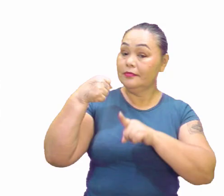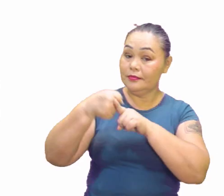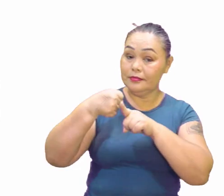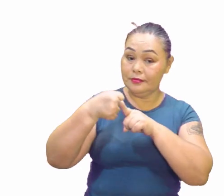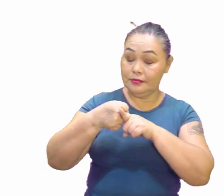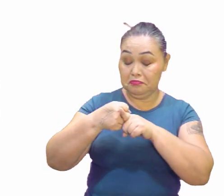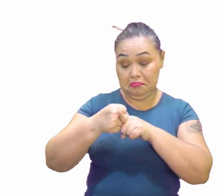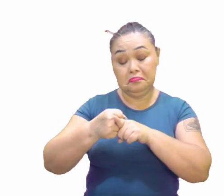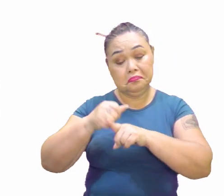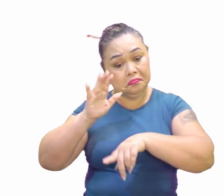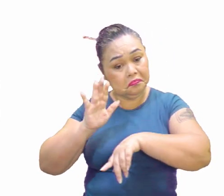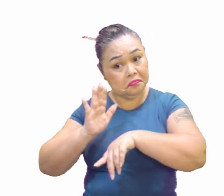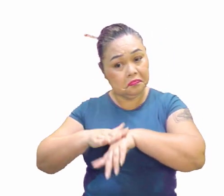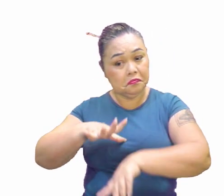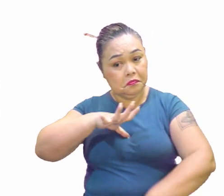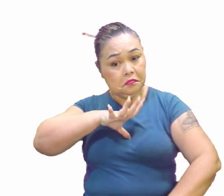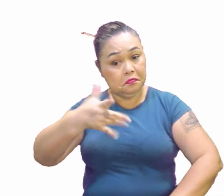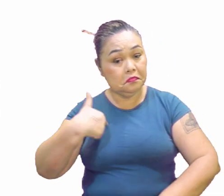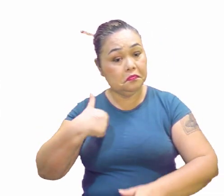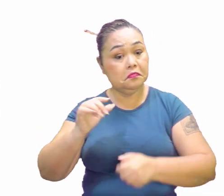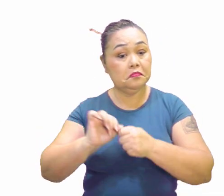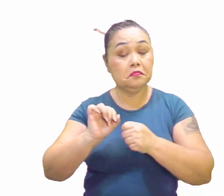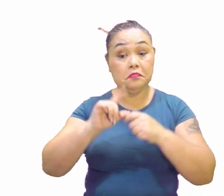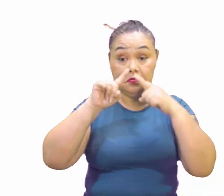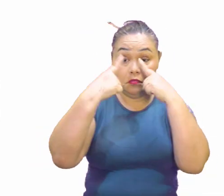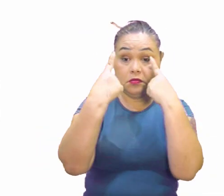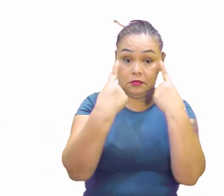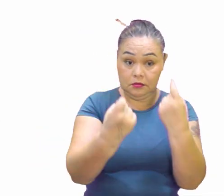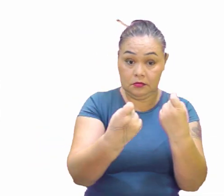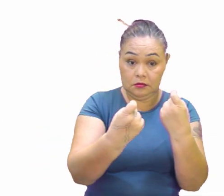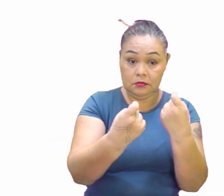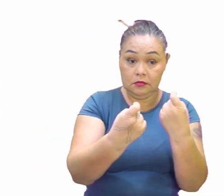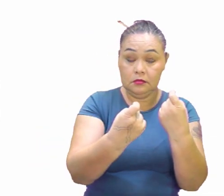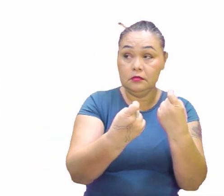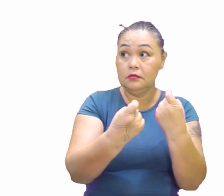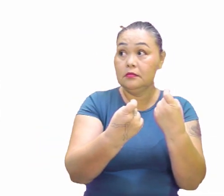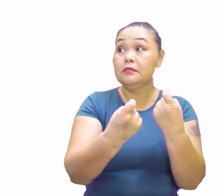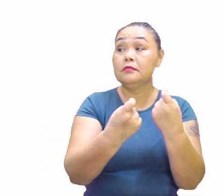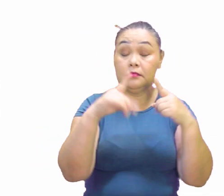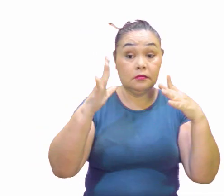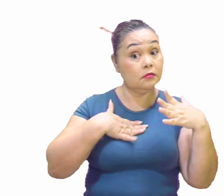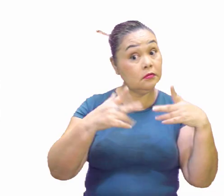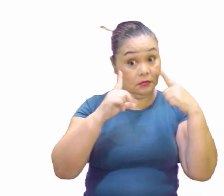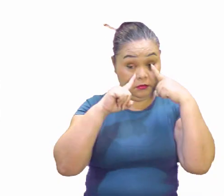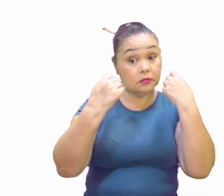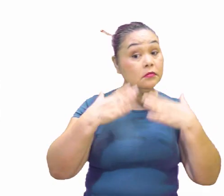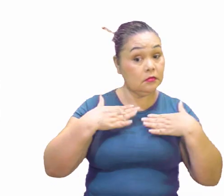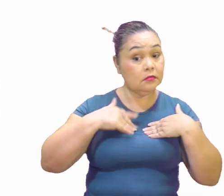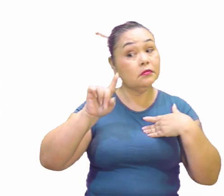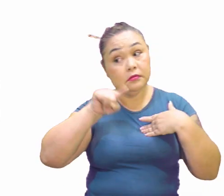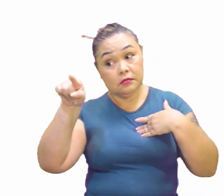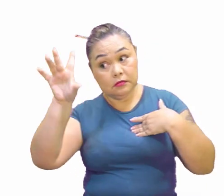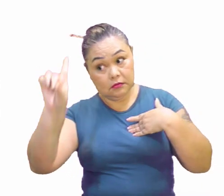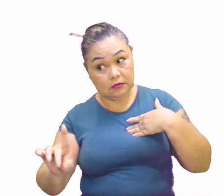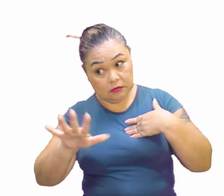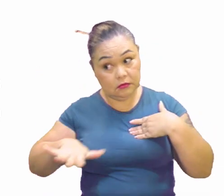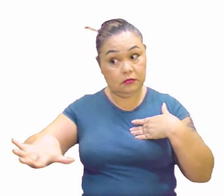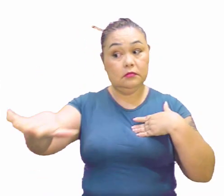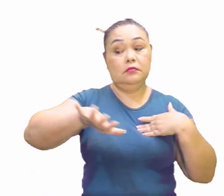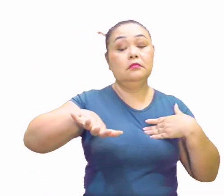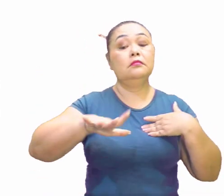mais bravura pelos seus direitos do que pelos seus direitos, né? Por seus interesses do que pelos